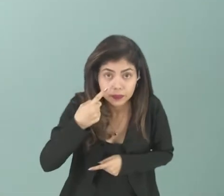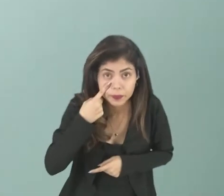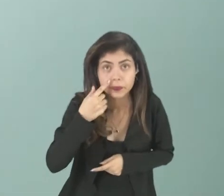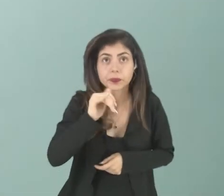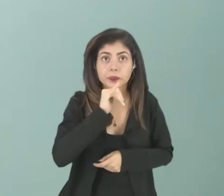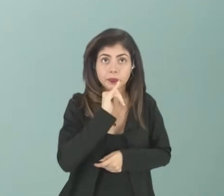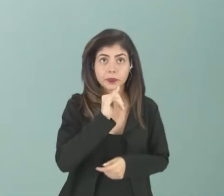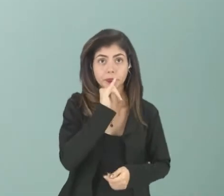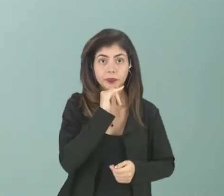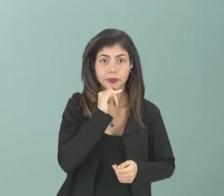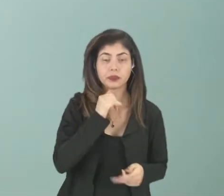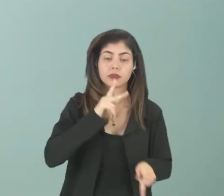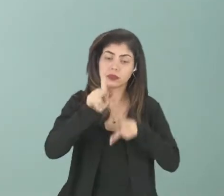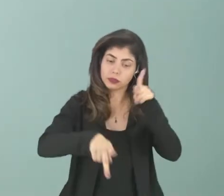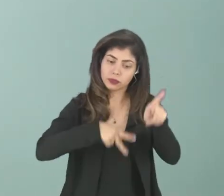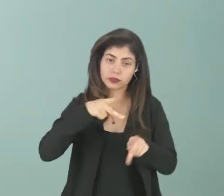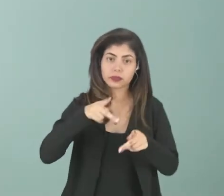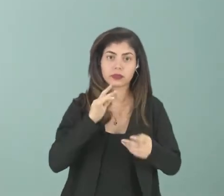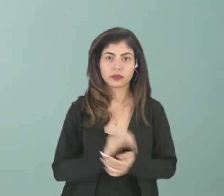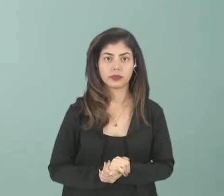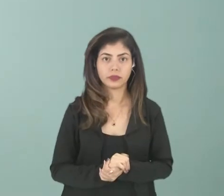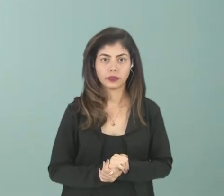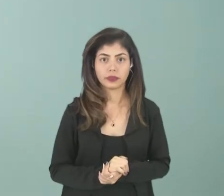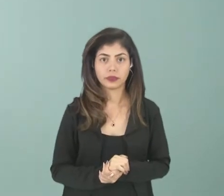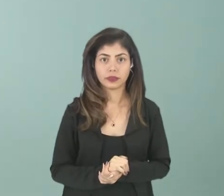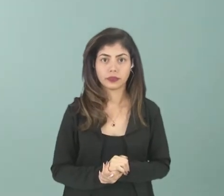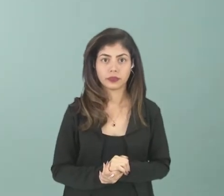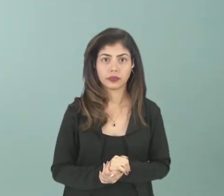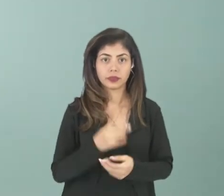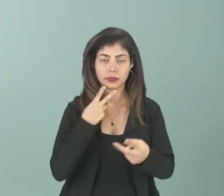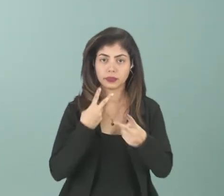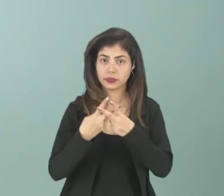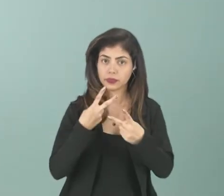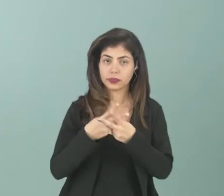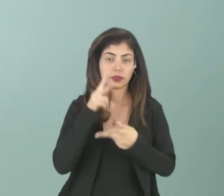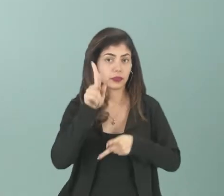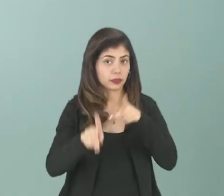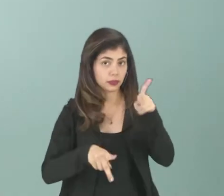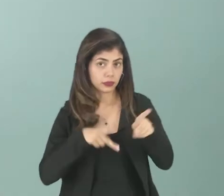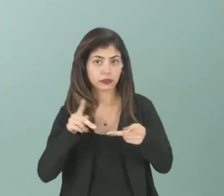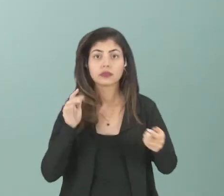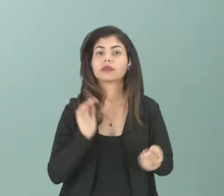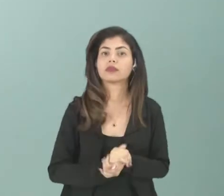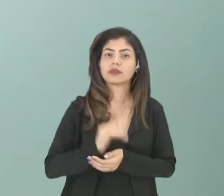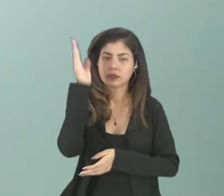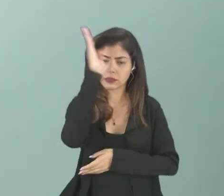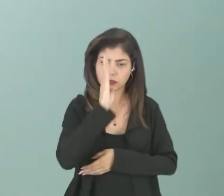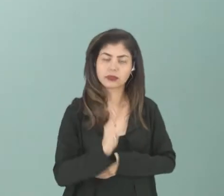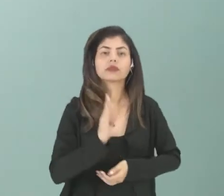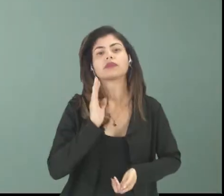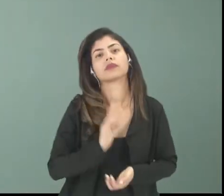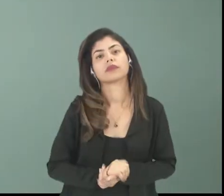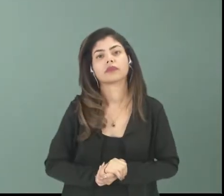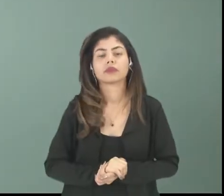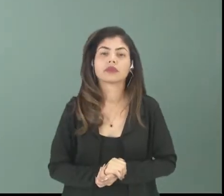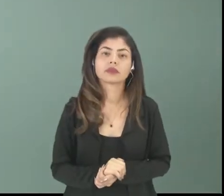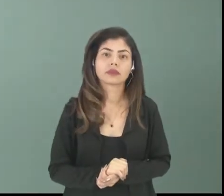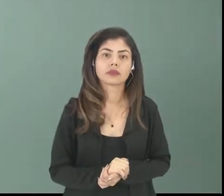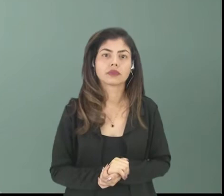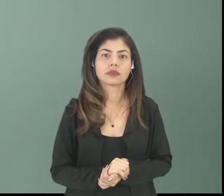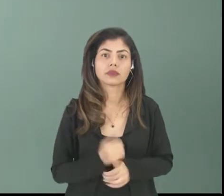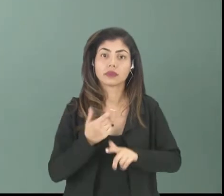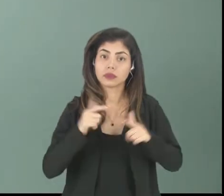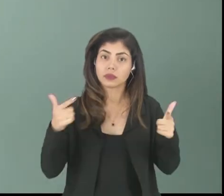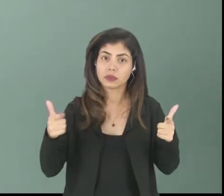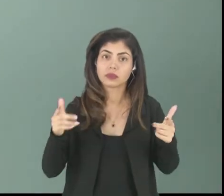por exemplo, para a população penitenciária. A população penitenciária no Brasil, ela é uma